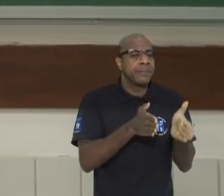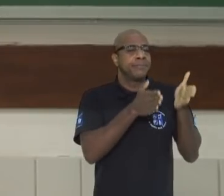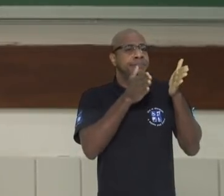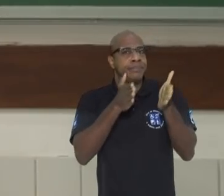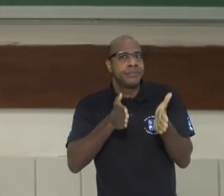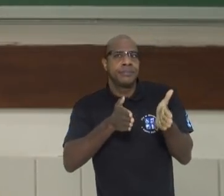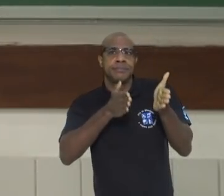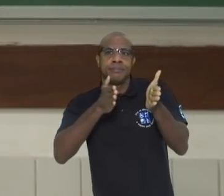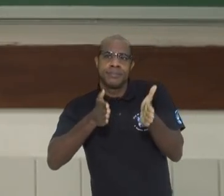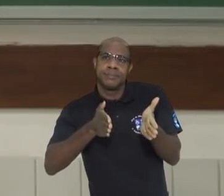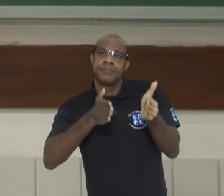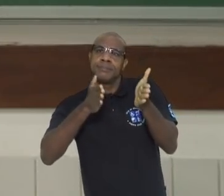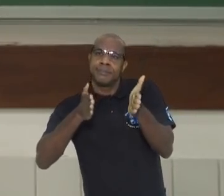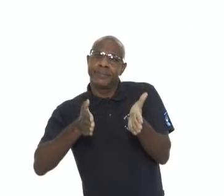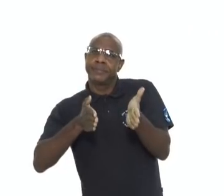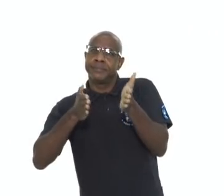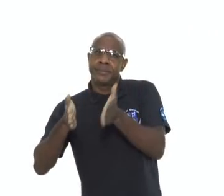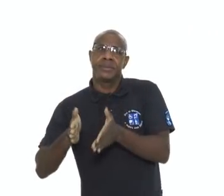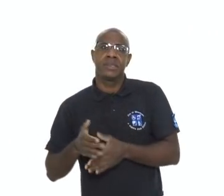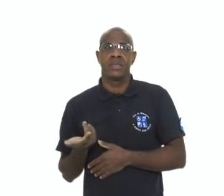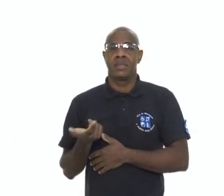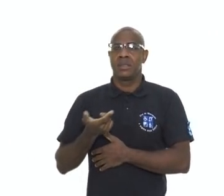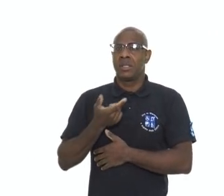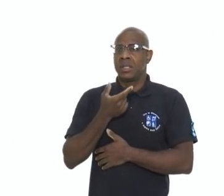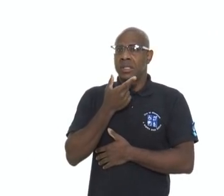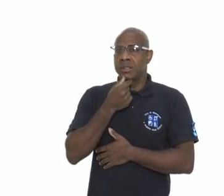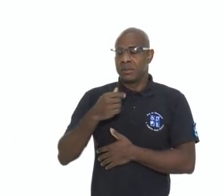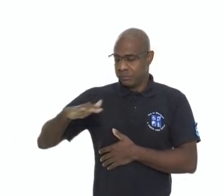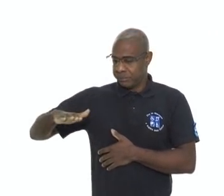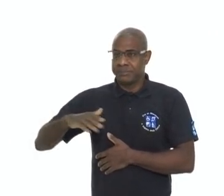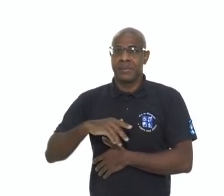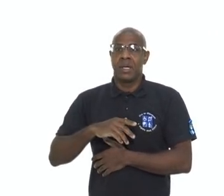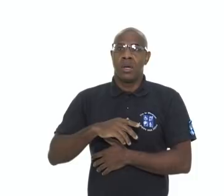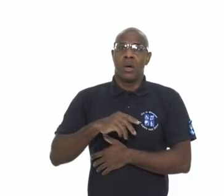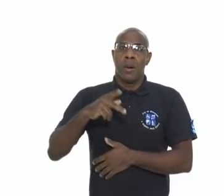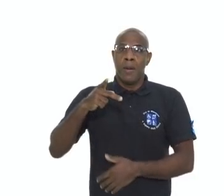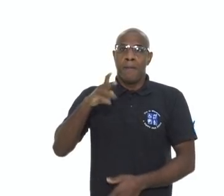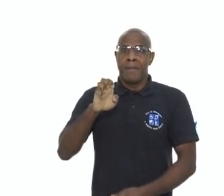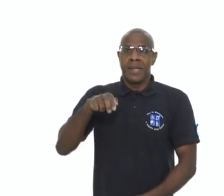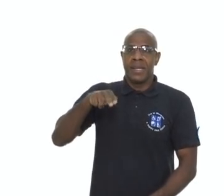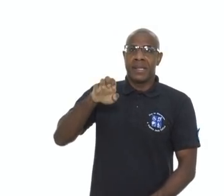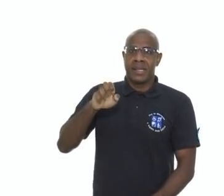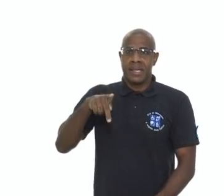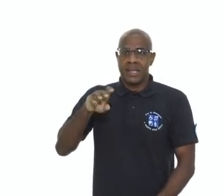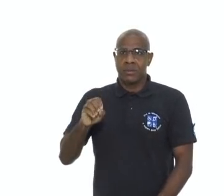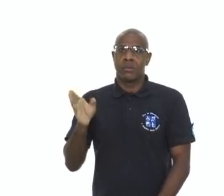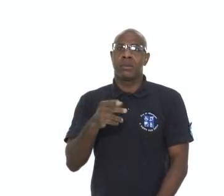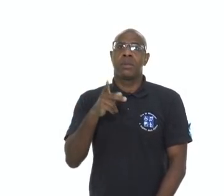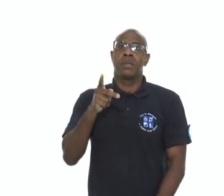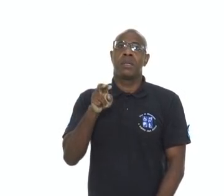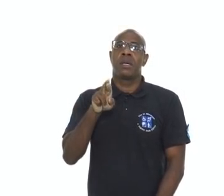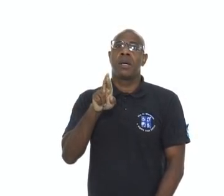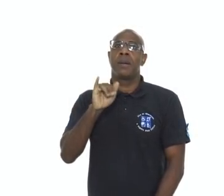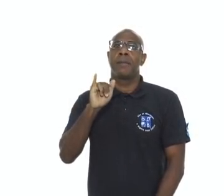o Pequeno Príncipe é um gênero de texto chamado romance. Tudo bem?